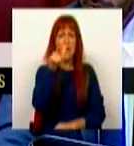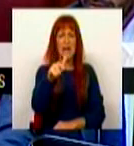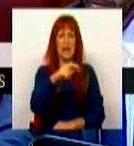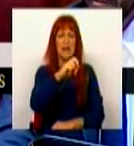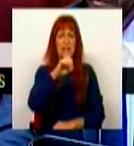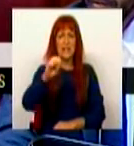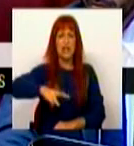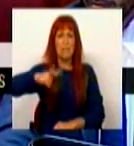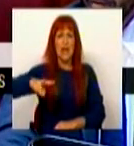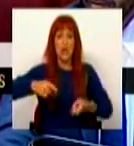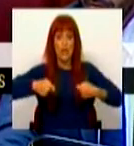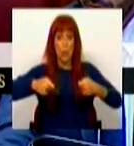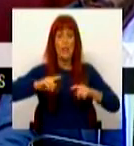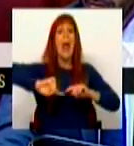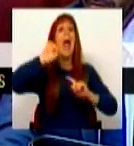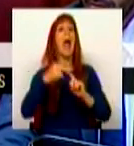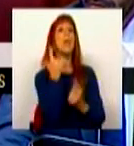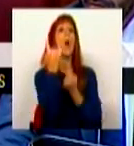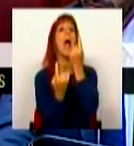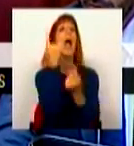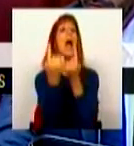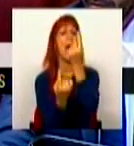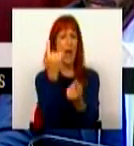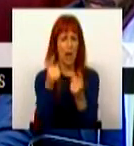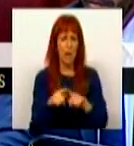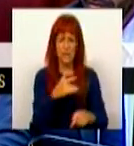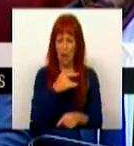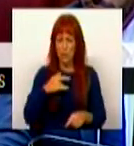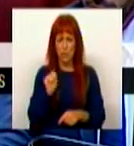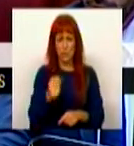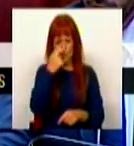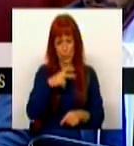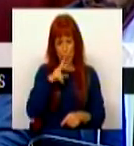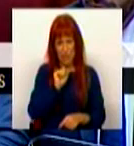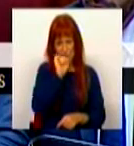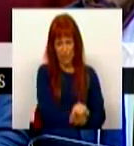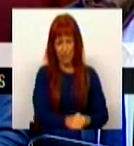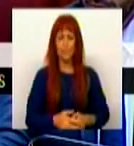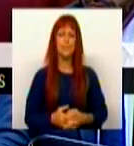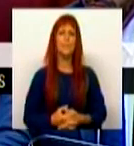milhões de euros de despesa anual na saúde dos portugueses.